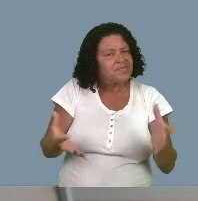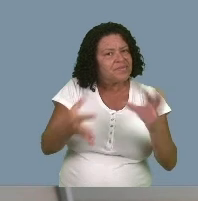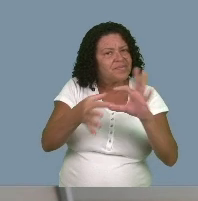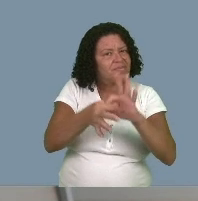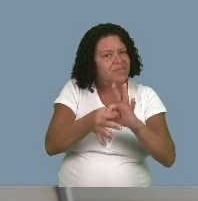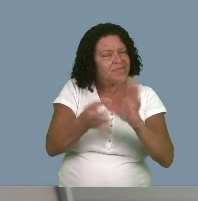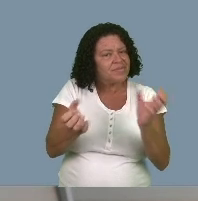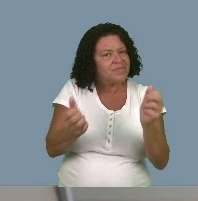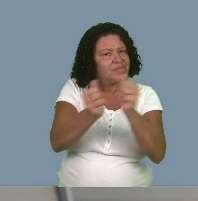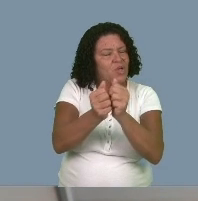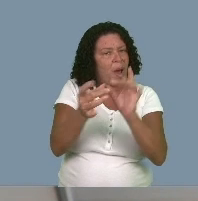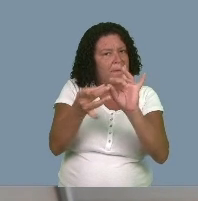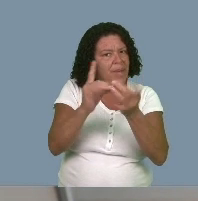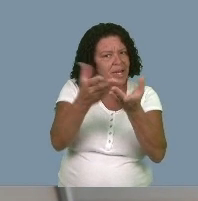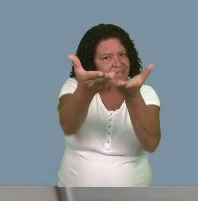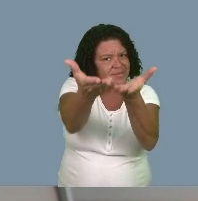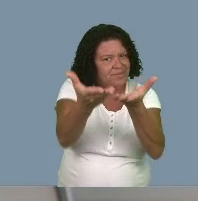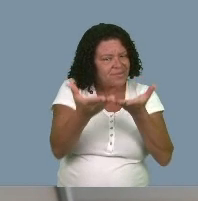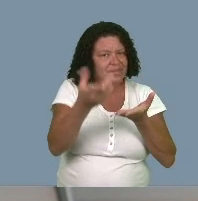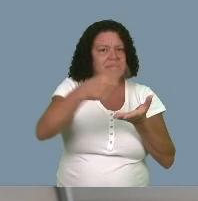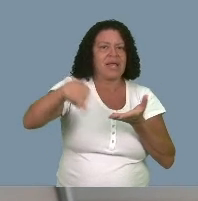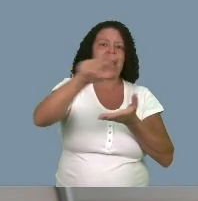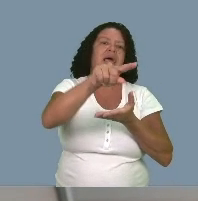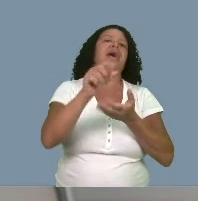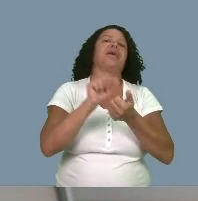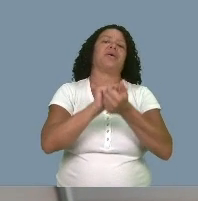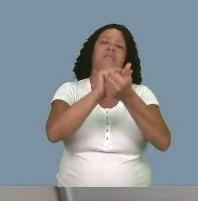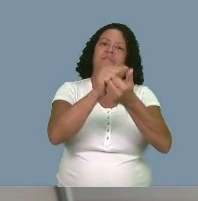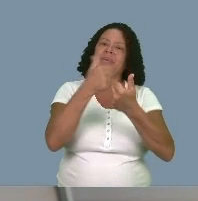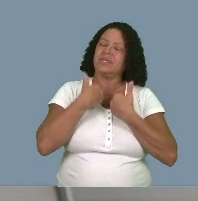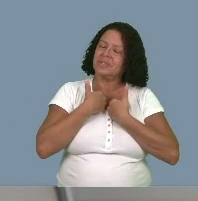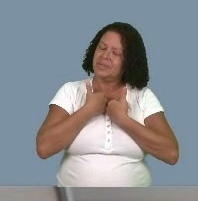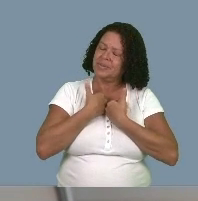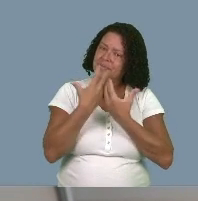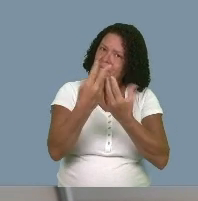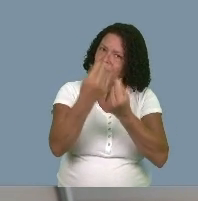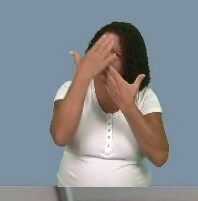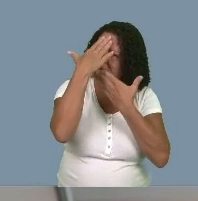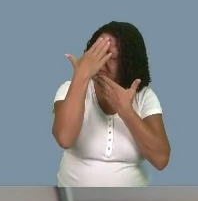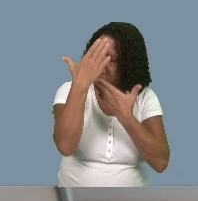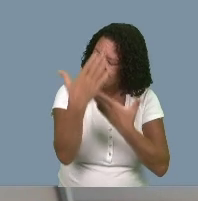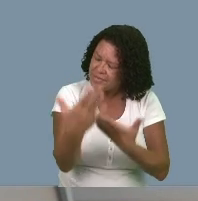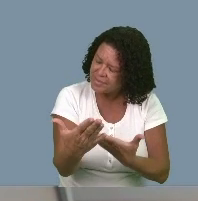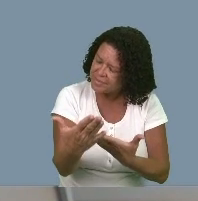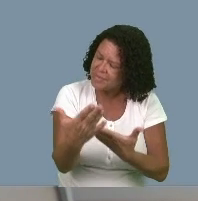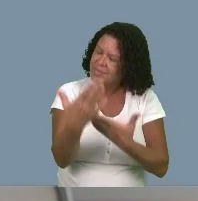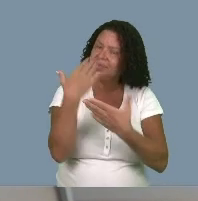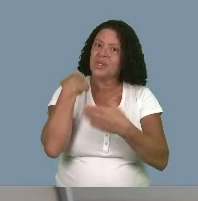prece e convidamos todos vocês a nos acompanharem. Muito obrigado e nos